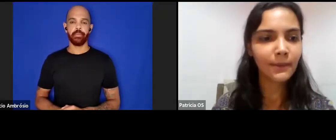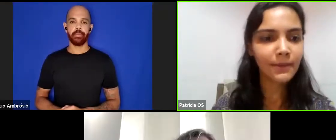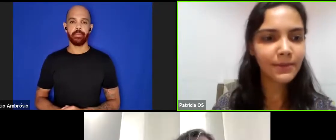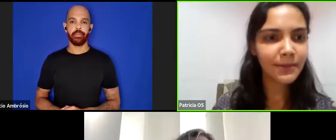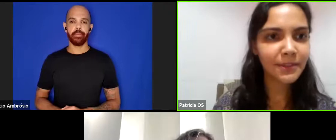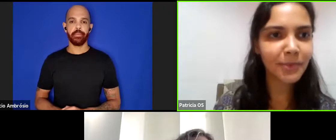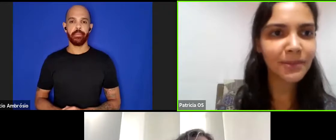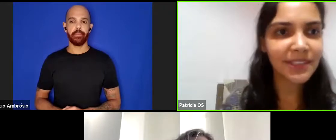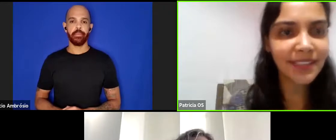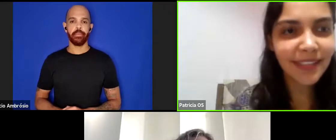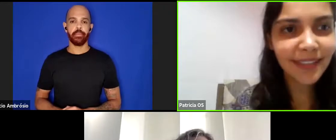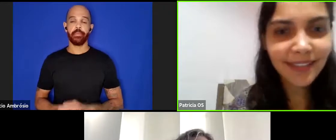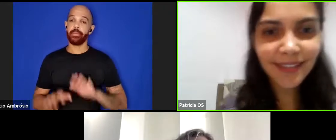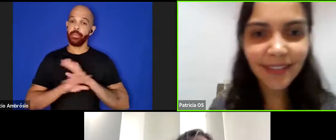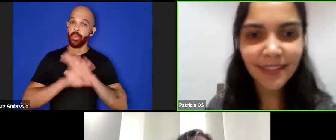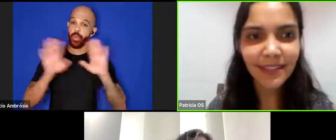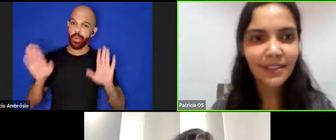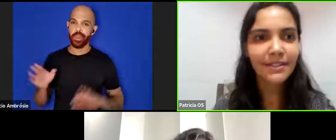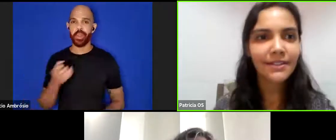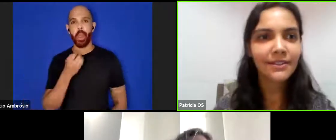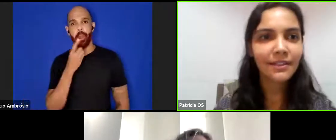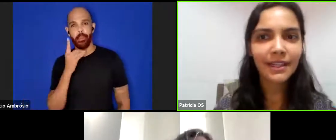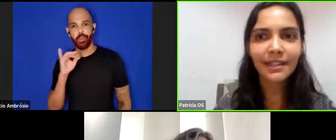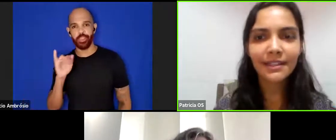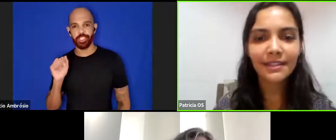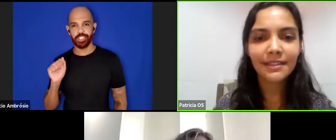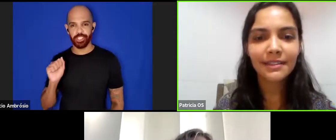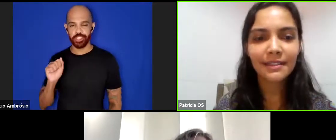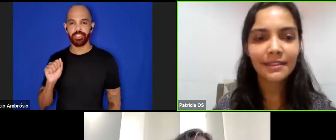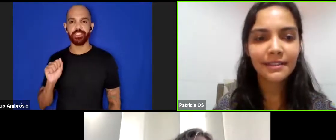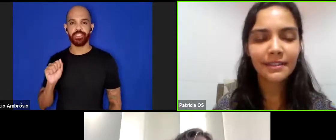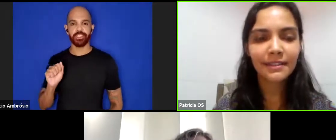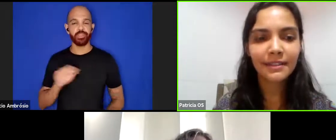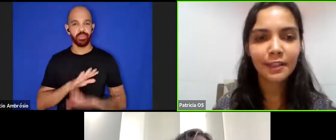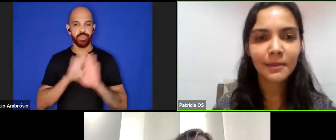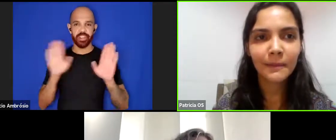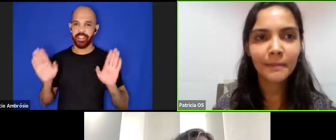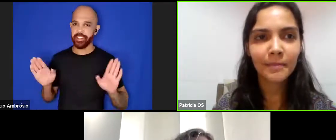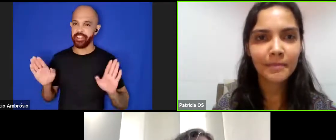Olá a todos, bom dia. Olá.